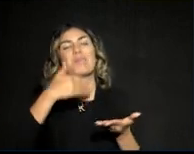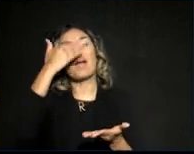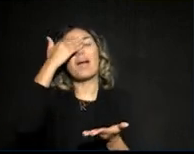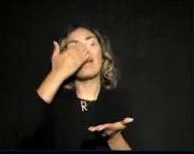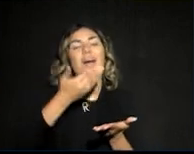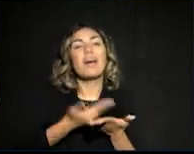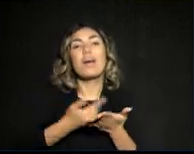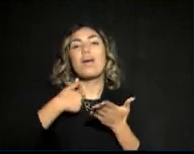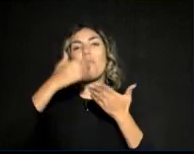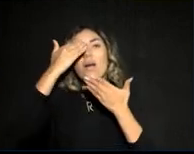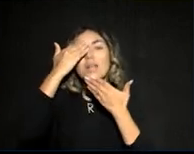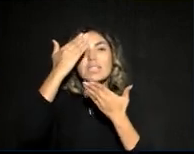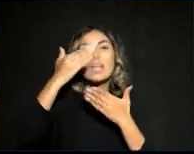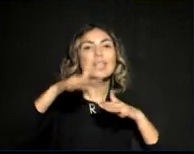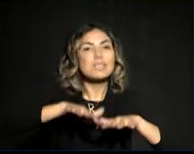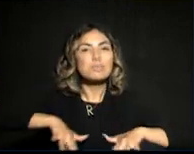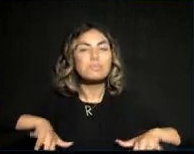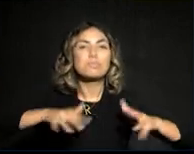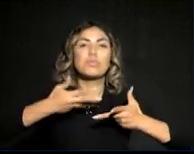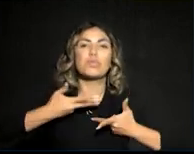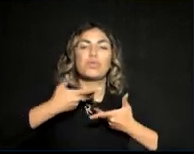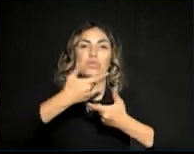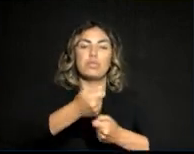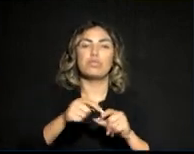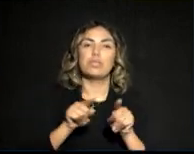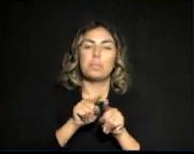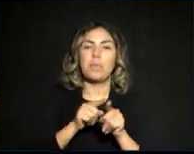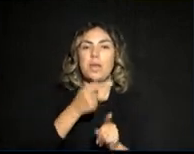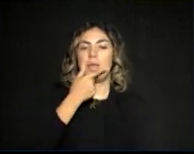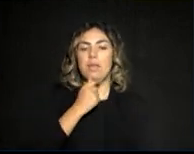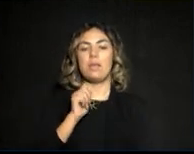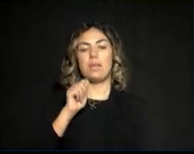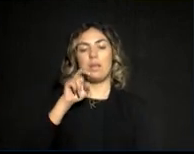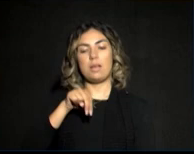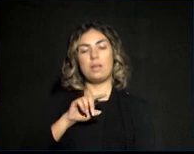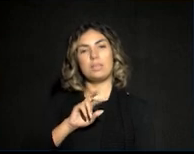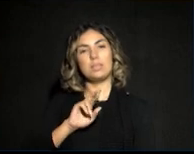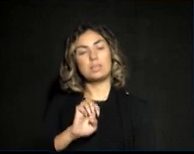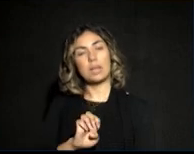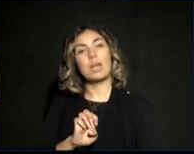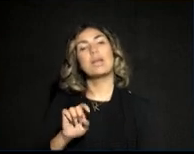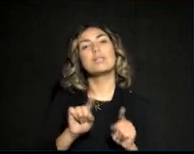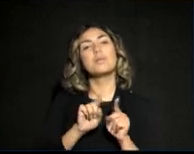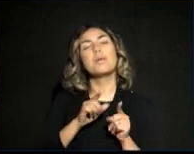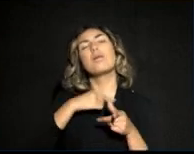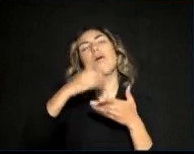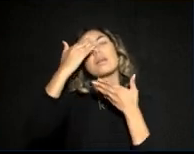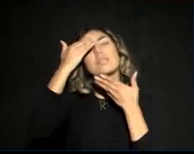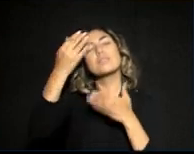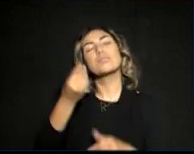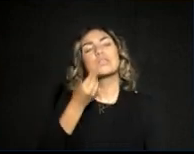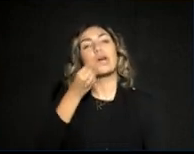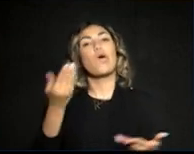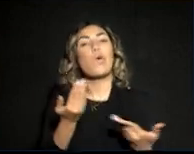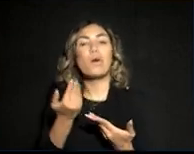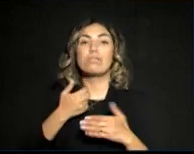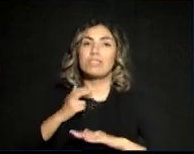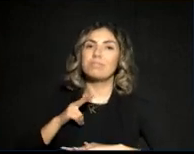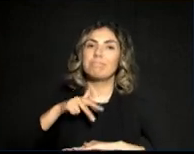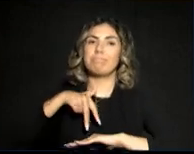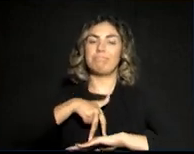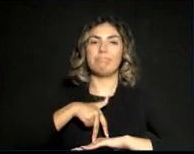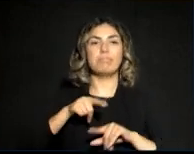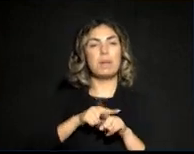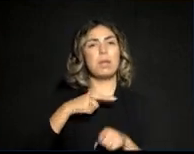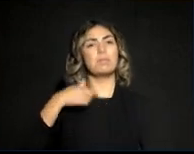ao BTG aqui em nome de salut pelo convite em nome do André complementar Sila e agradecer a oportunidade aqui de compartilhar um